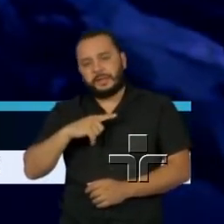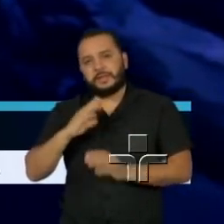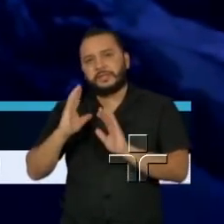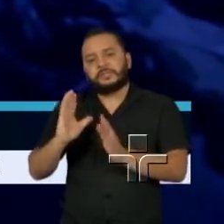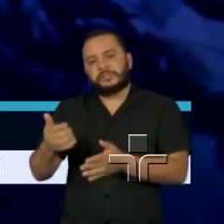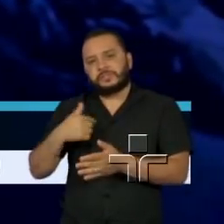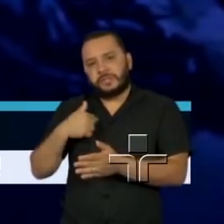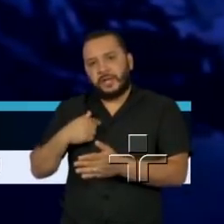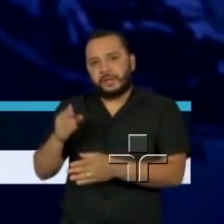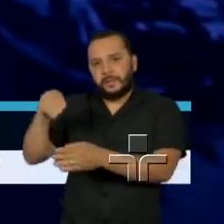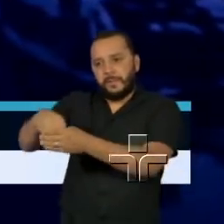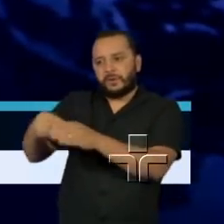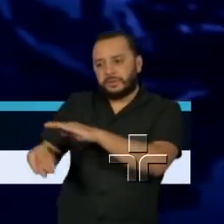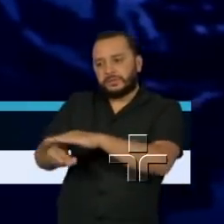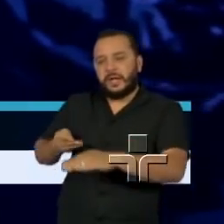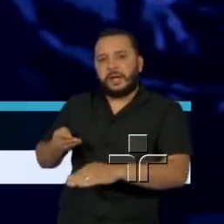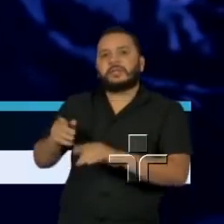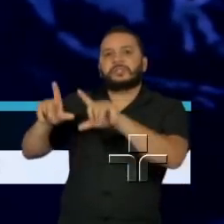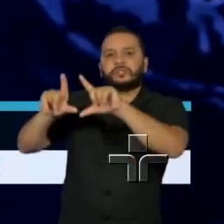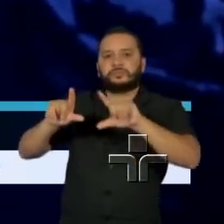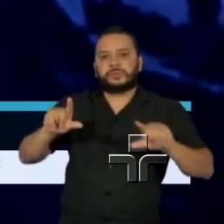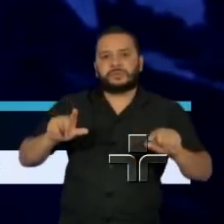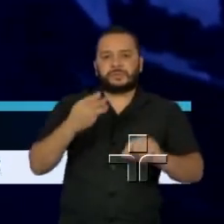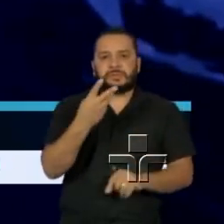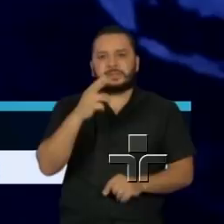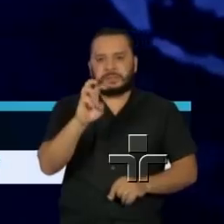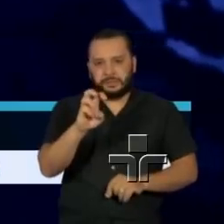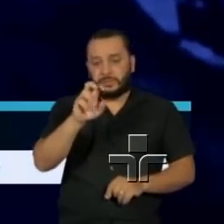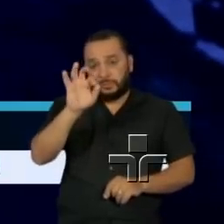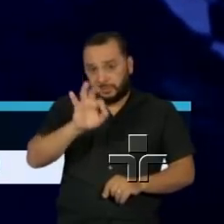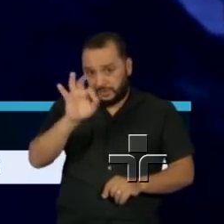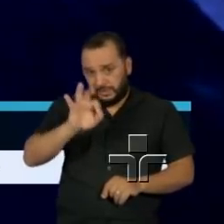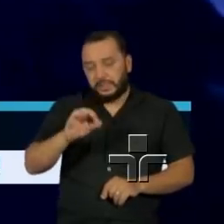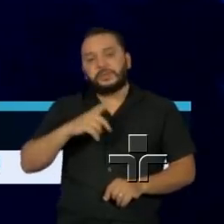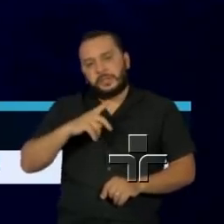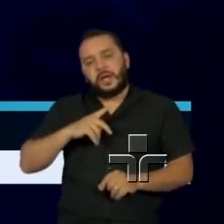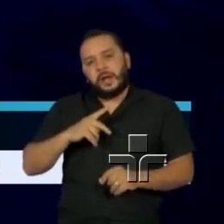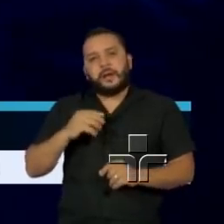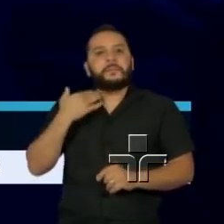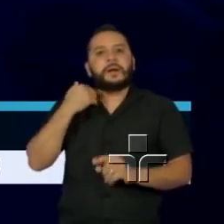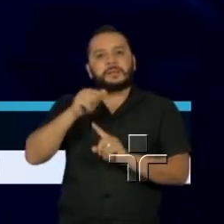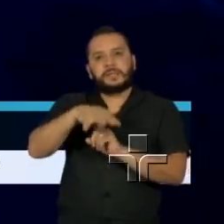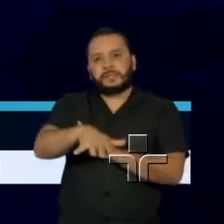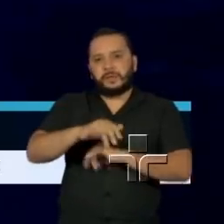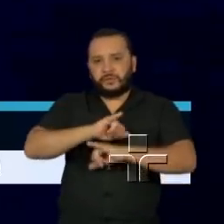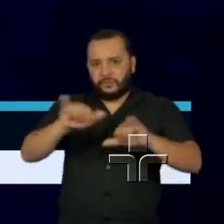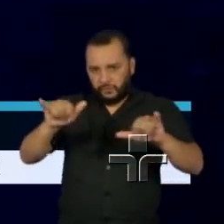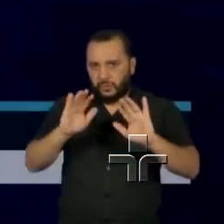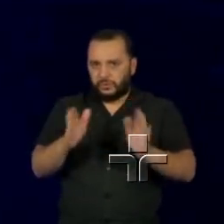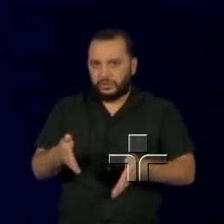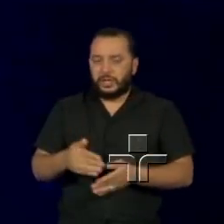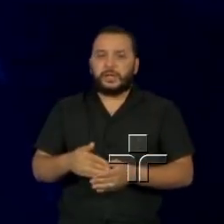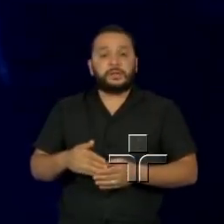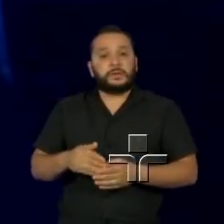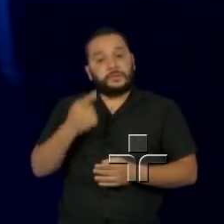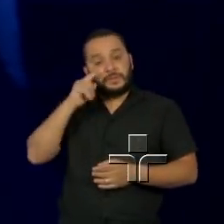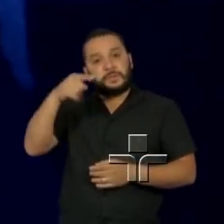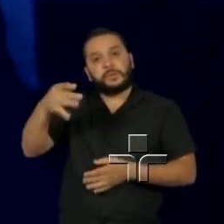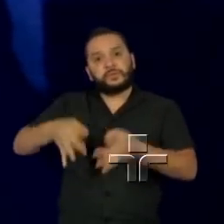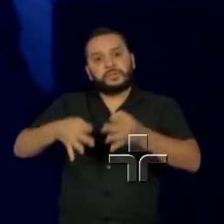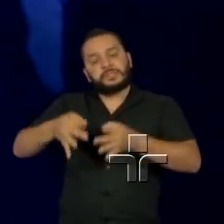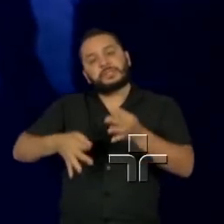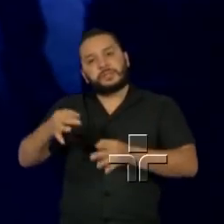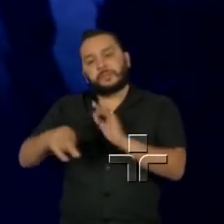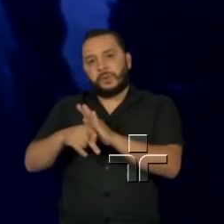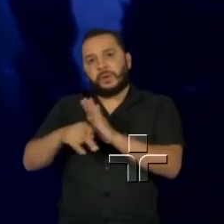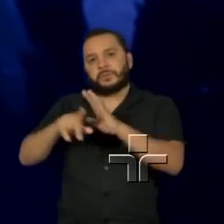saques, caiu 35%. Os dados foram divulgados hoje pelo Banco Central. E veja a seguir, Justiça do Japão emite ordem de